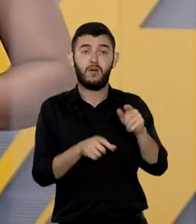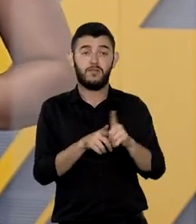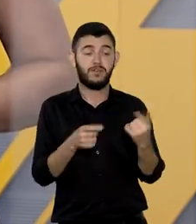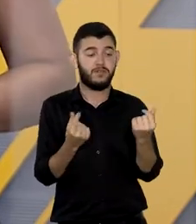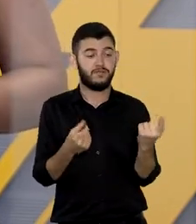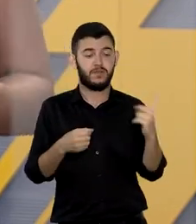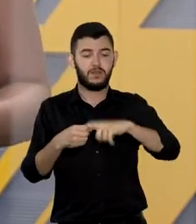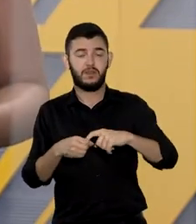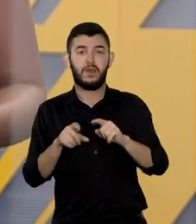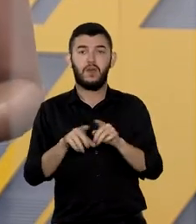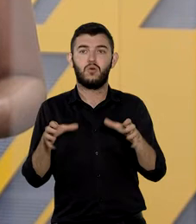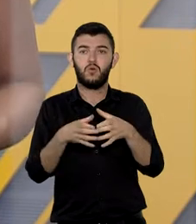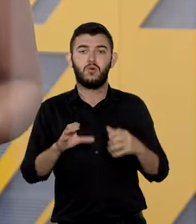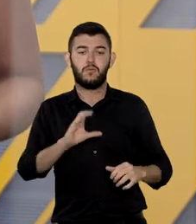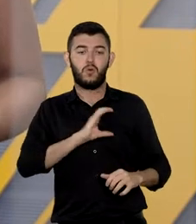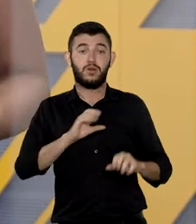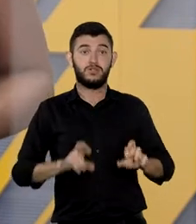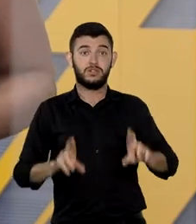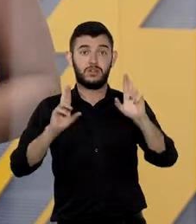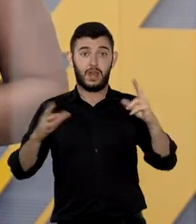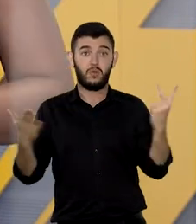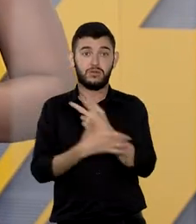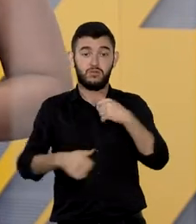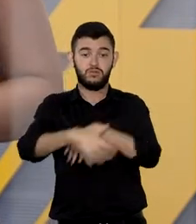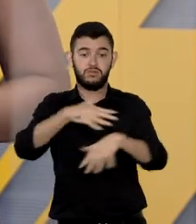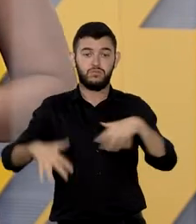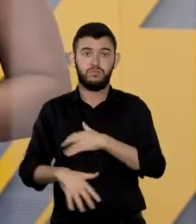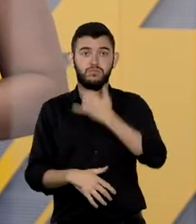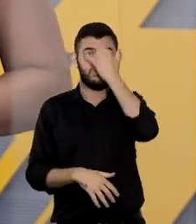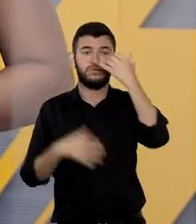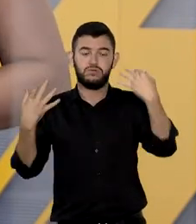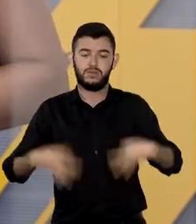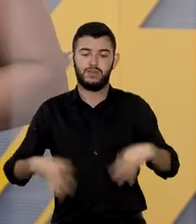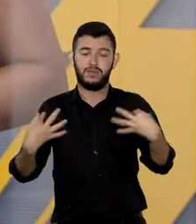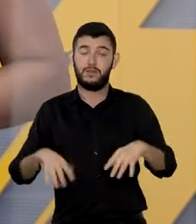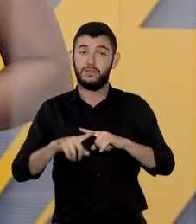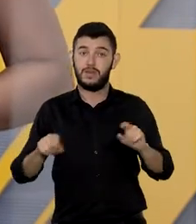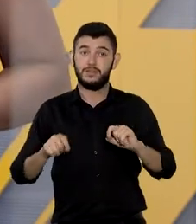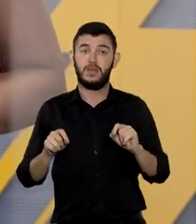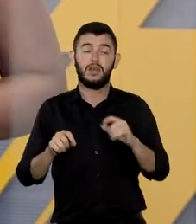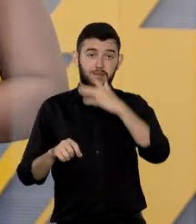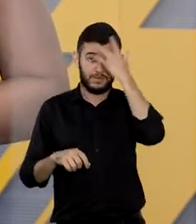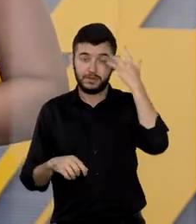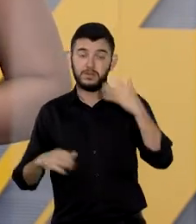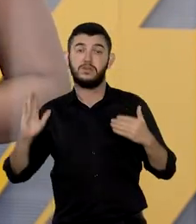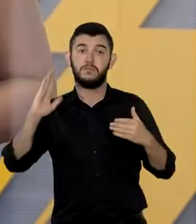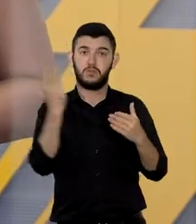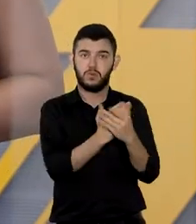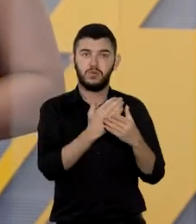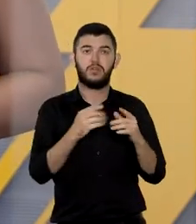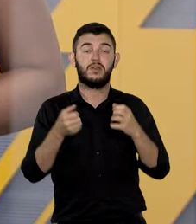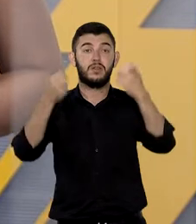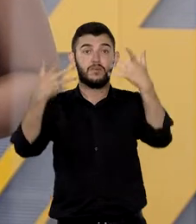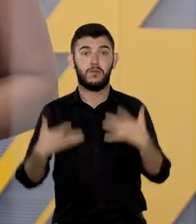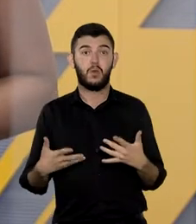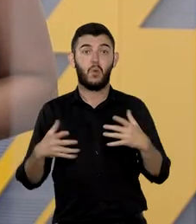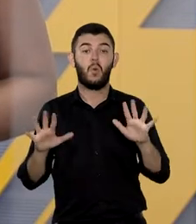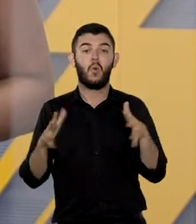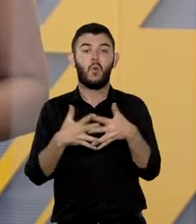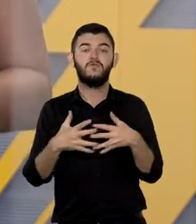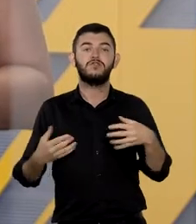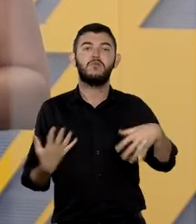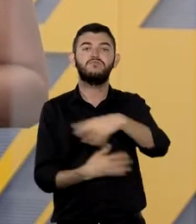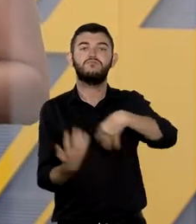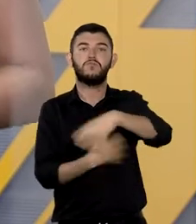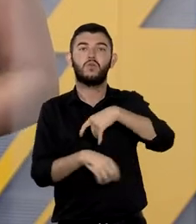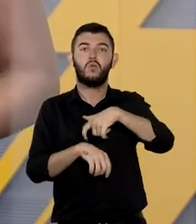torcedores corintianos feridos em tumulto na saída do estádio. Segundo as vítimas que ajuizaram a ação, a confusão